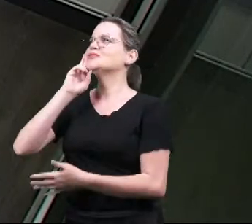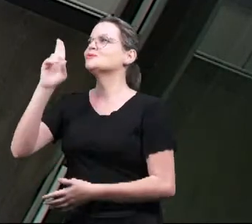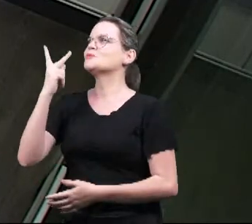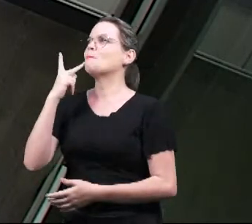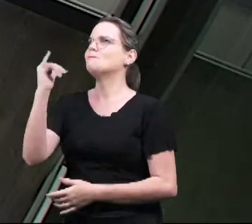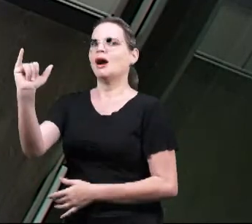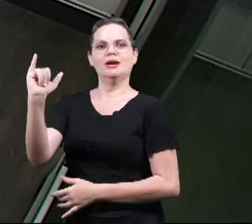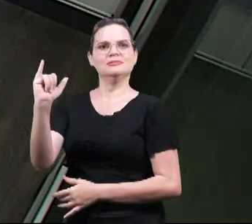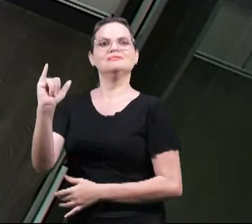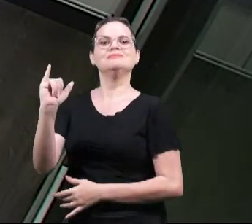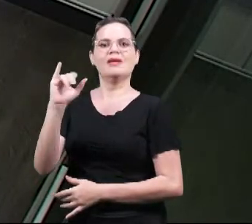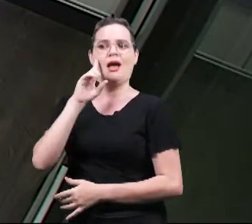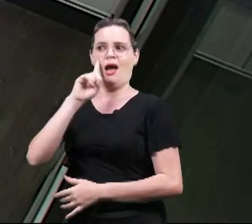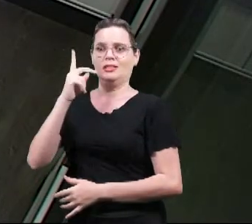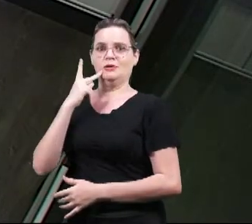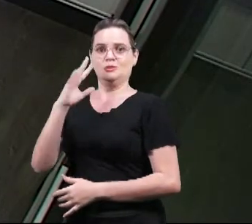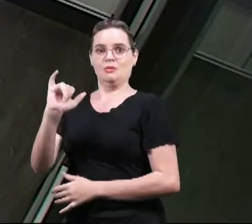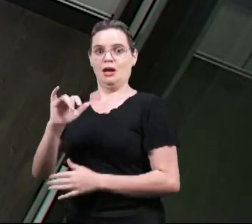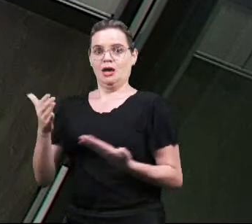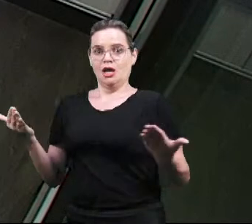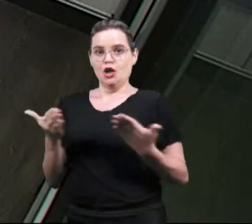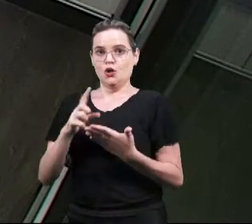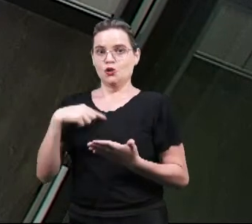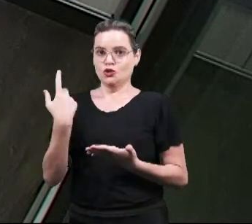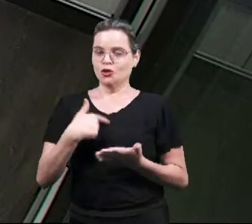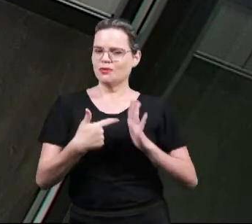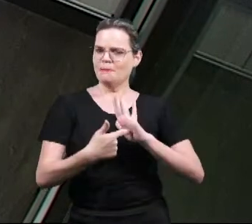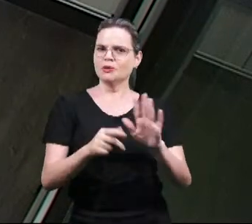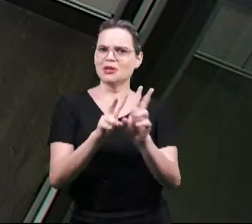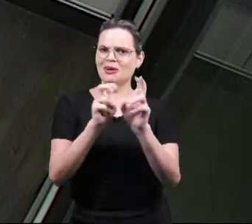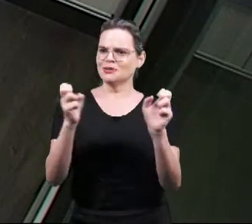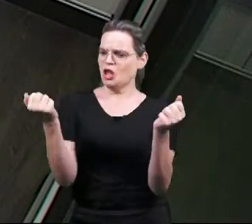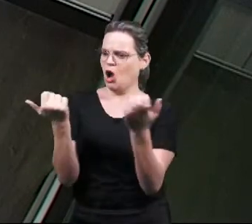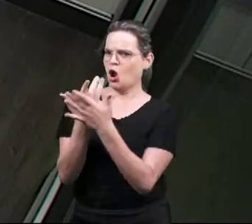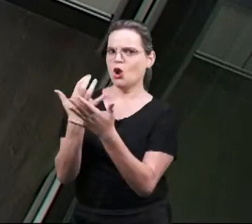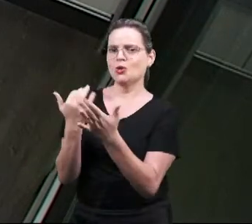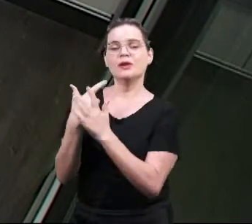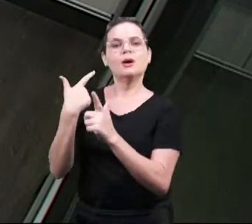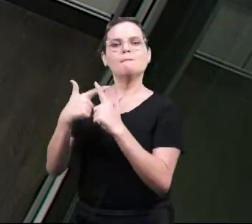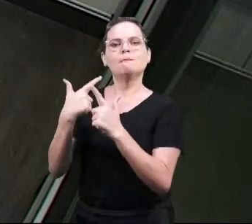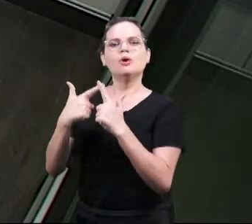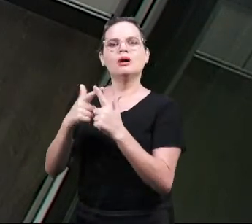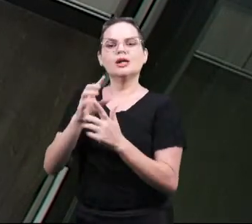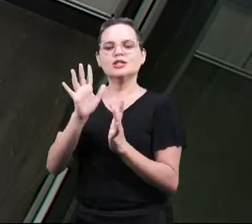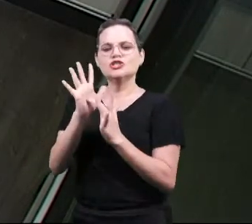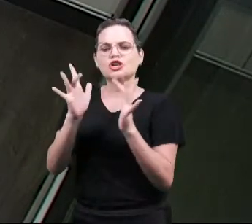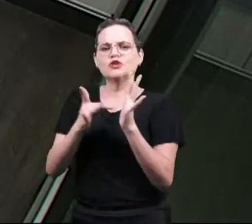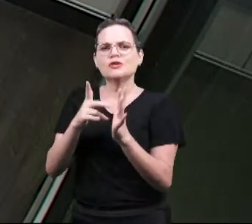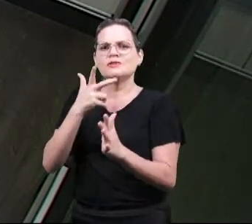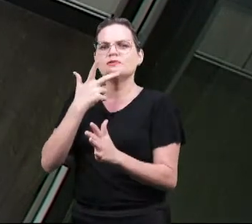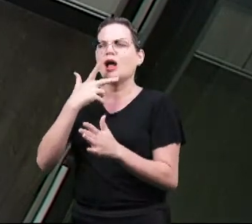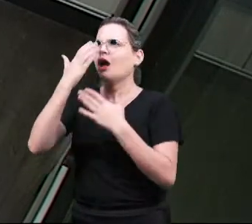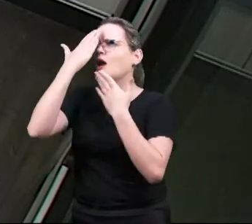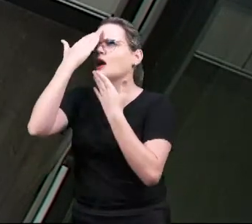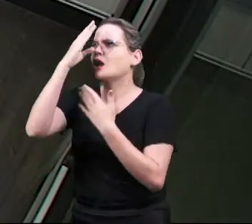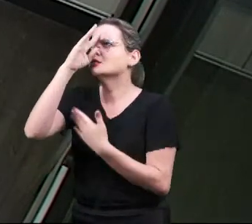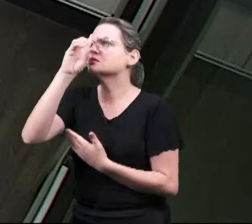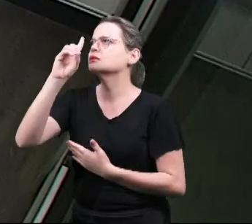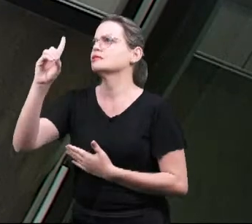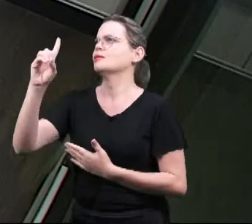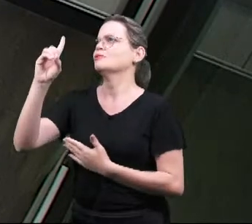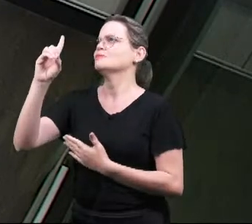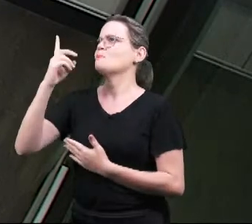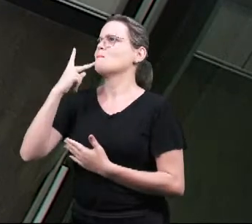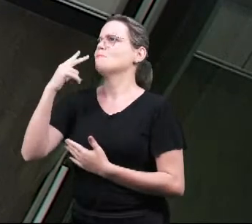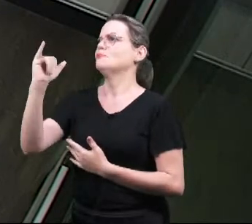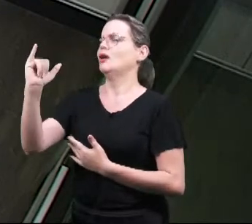desta glorificação que nós vamos falar. Hoje é o culto de glorificação. Jesus, ele dá graças te dou, ó Pai, pelo fato de o